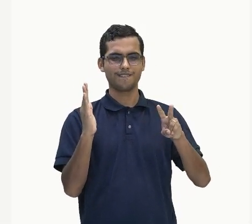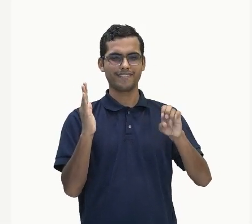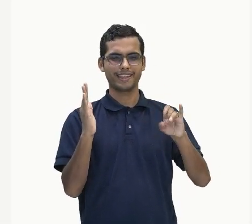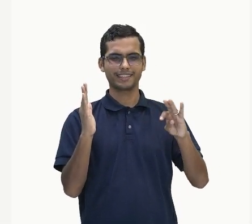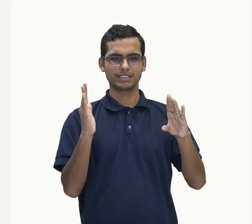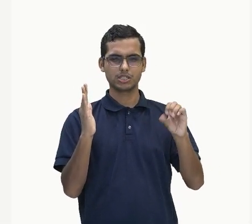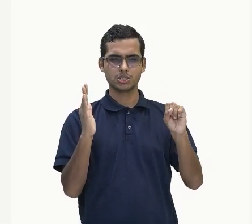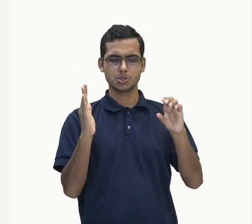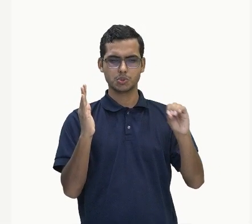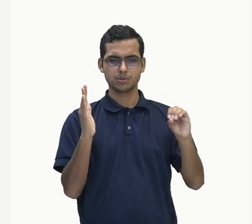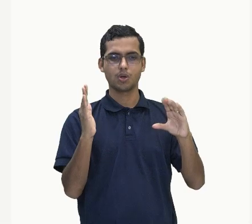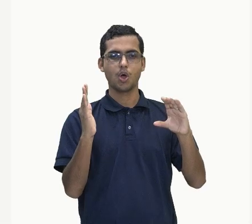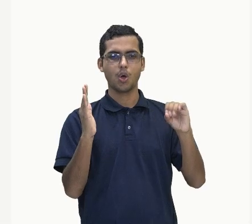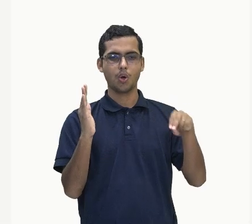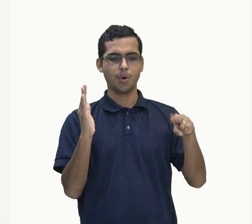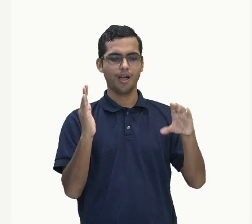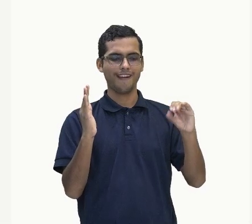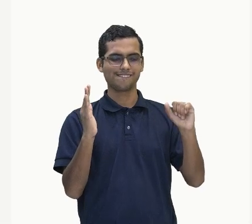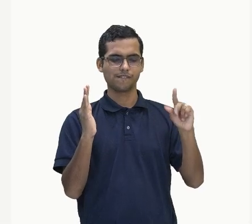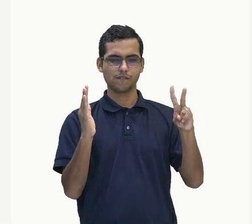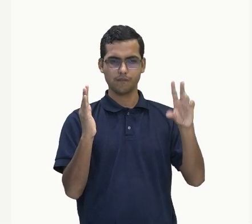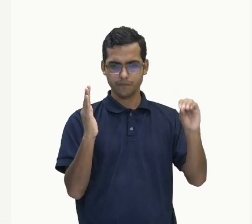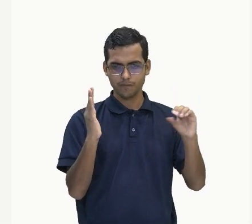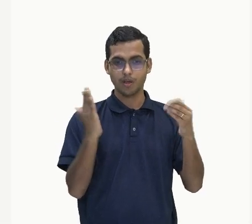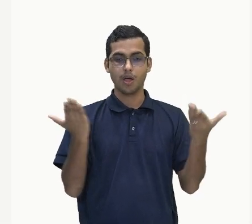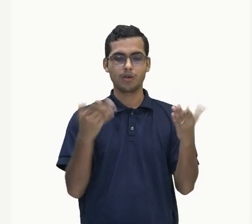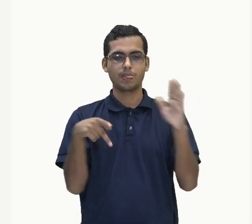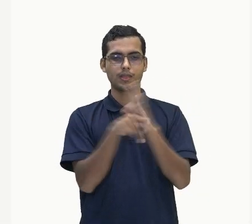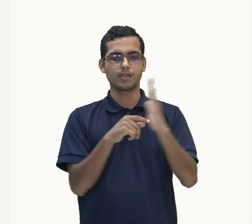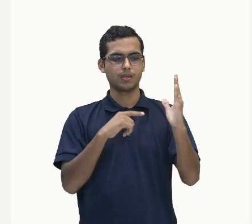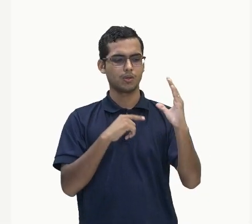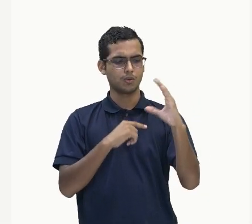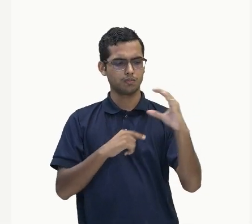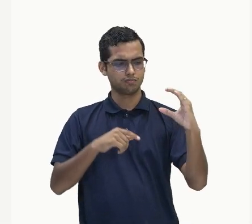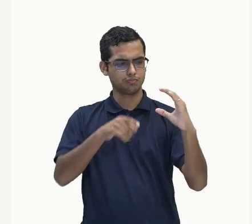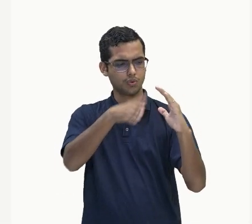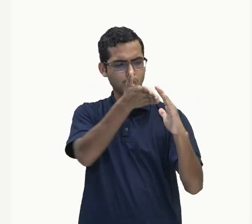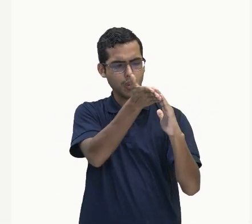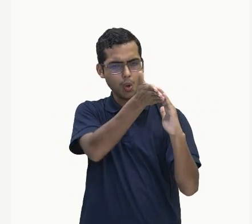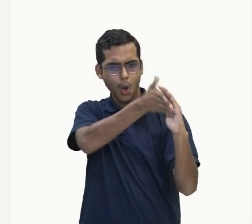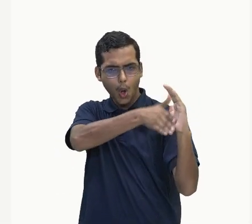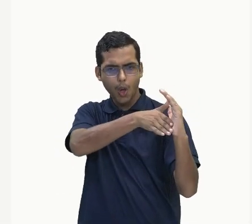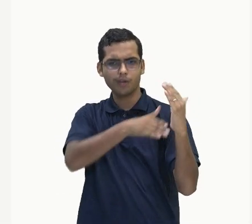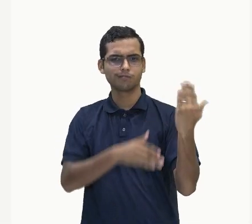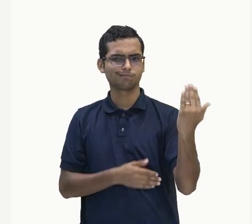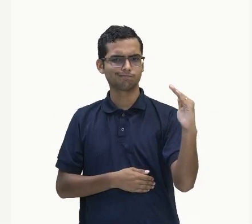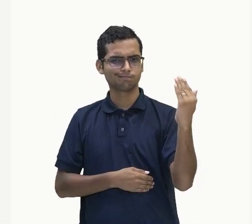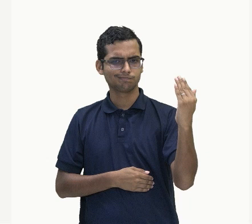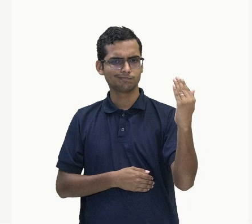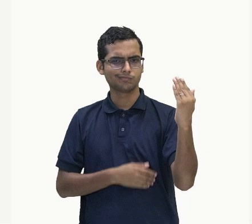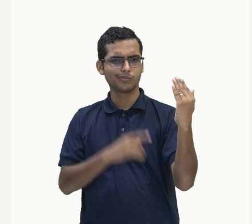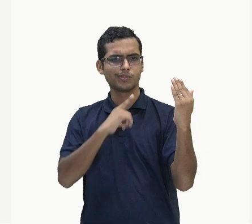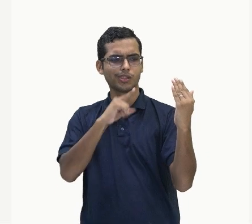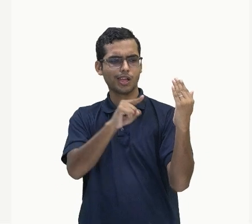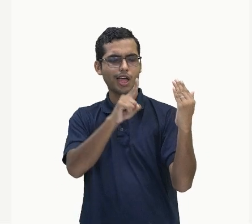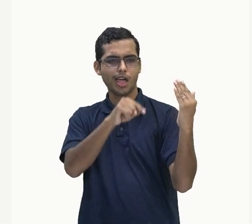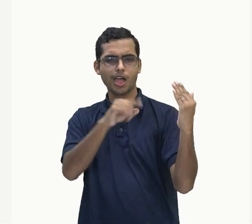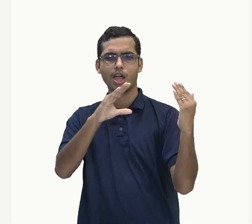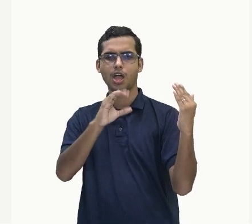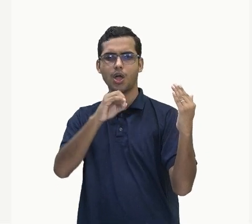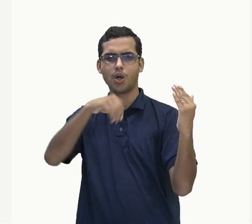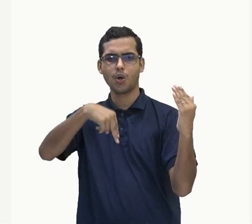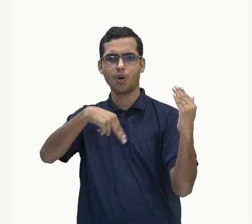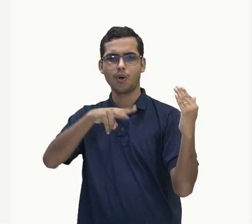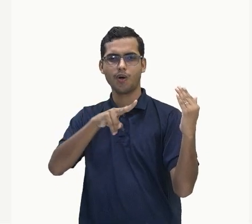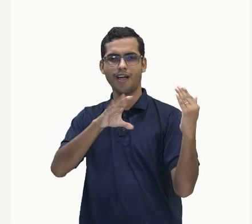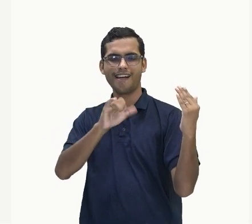a parte interna, a parte externa refletora é convexo, a parte interna refletora é côncava. Então, aí